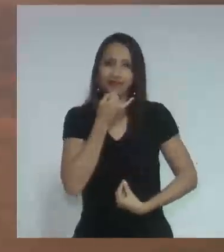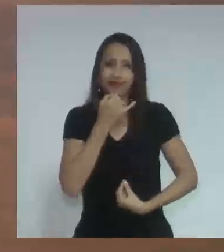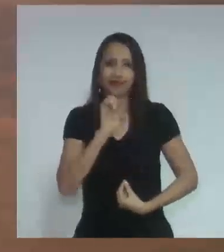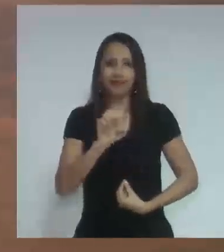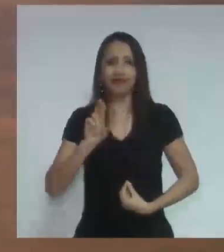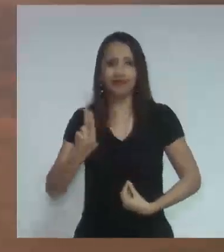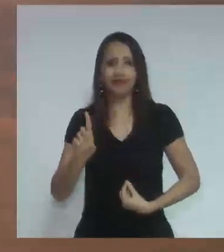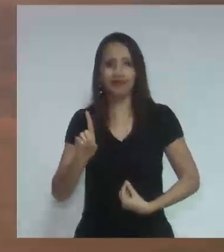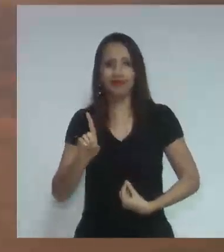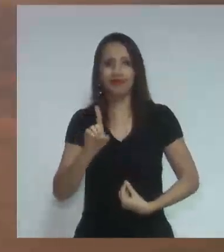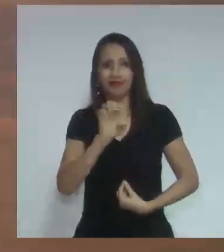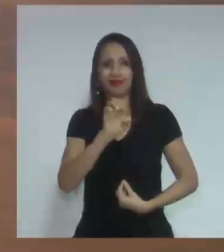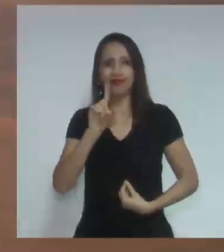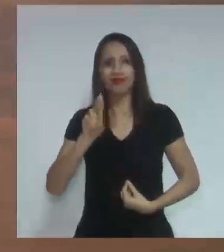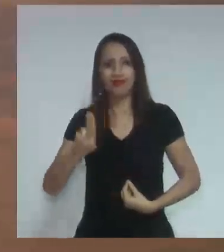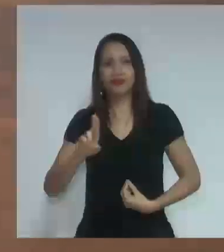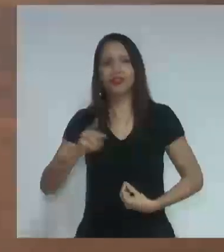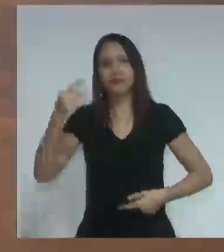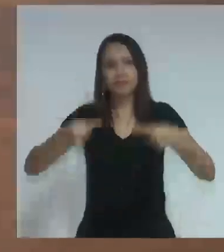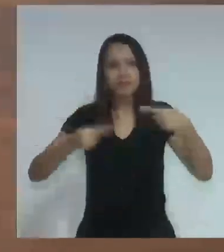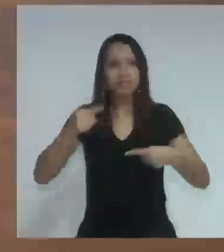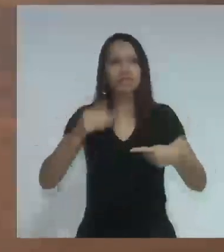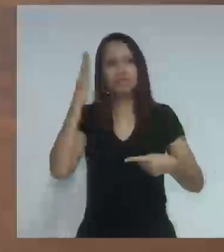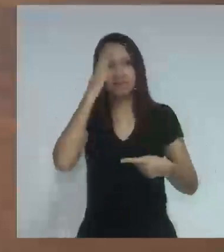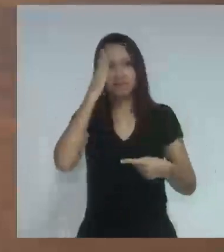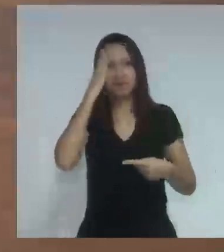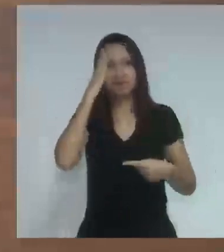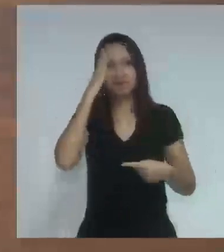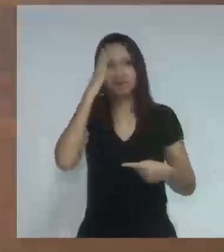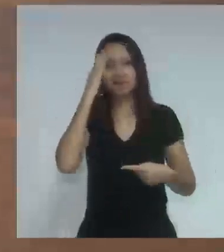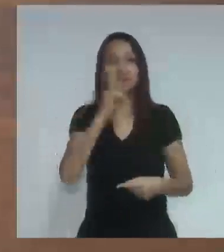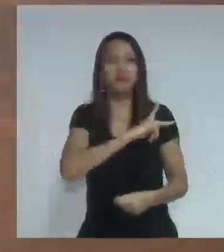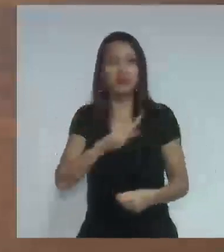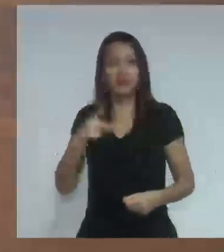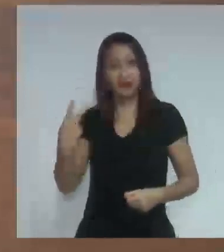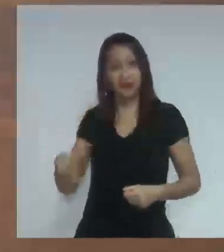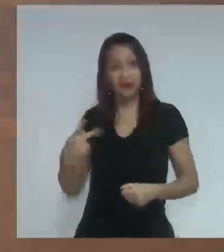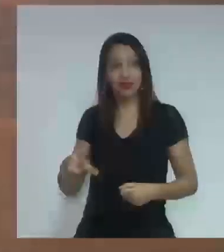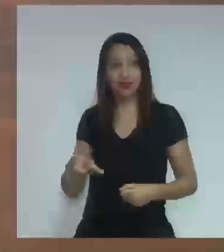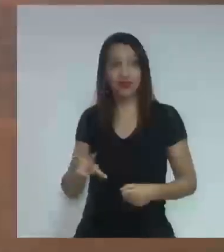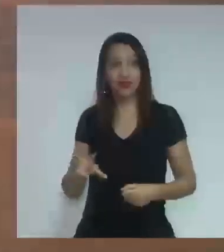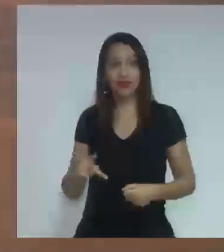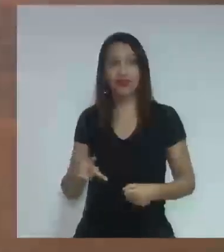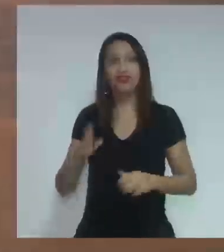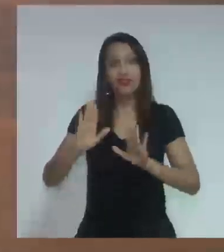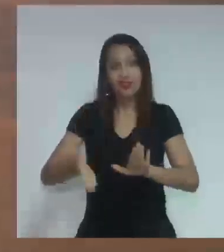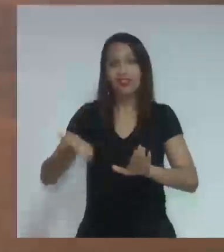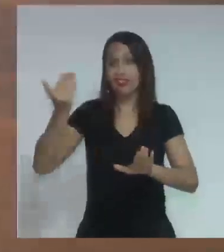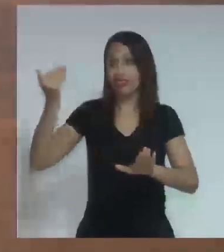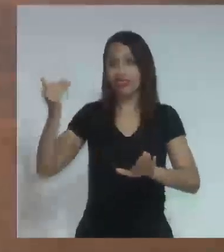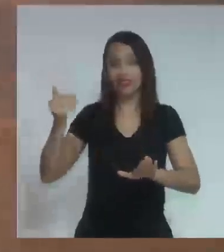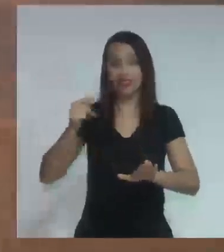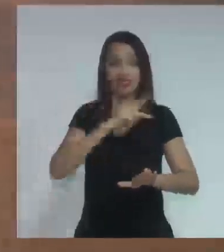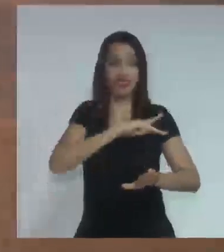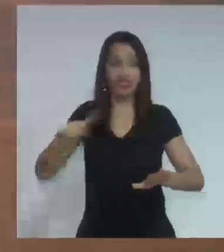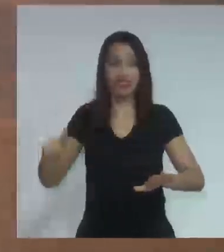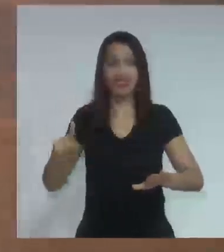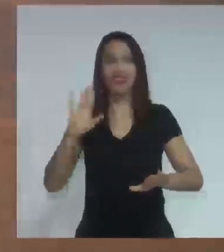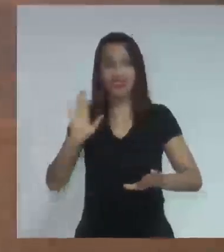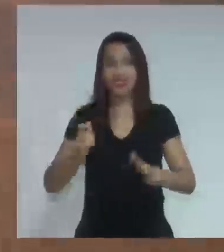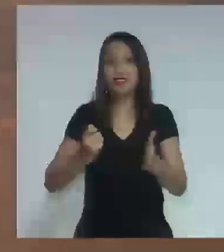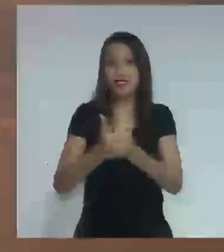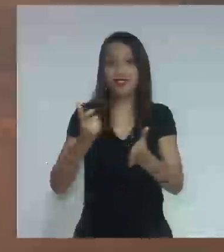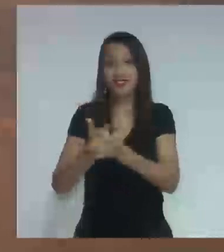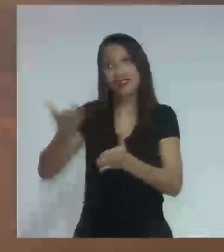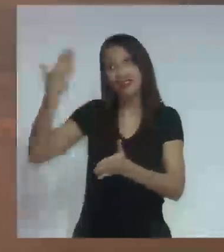Edu, politicamente, né, por ser presidente dessa casa. Ele foi presidente dessa casa. Ele fez algumas compras na